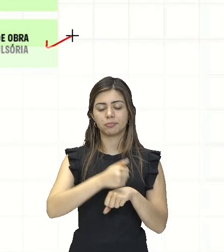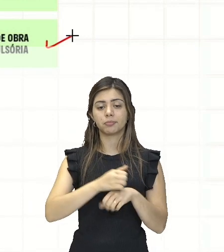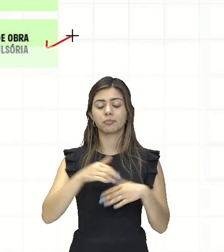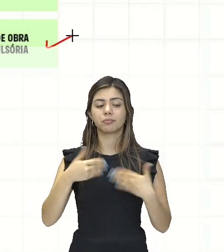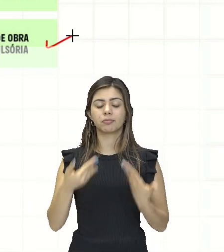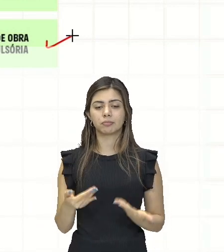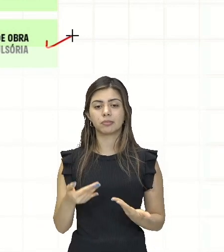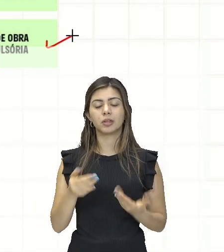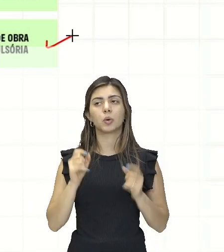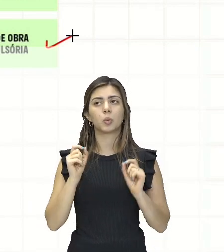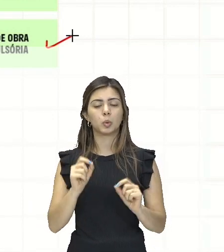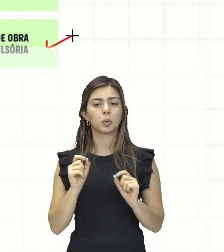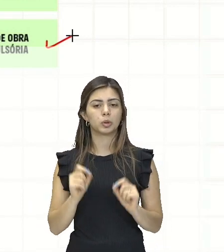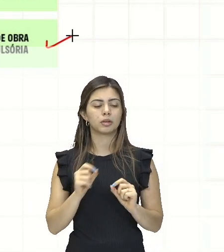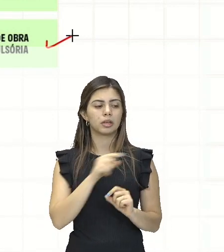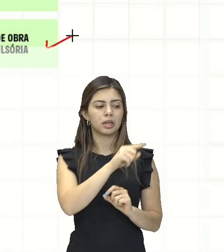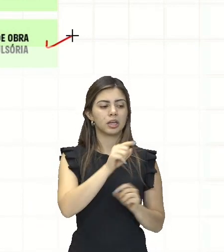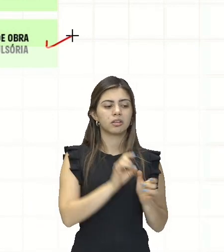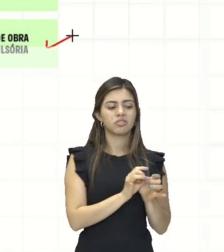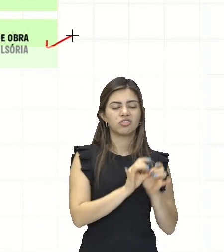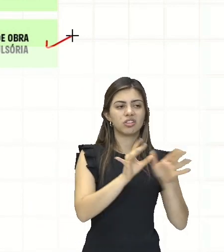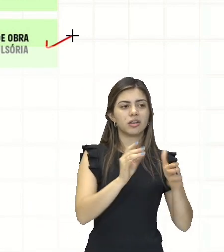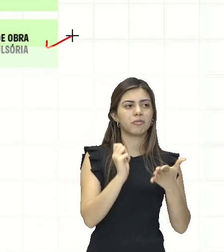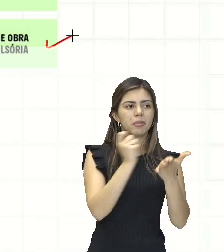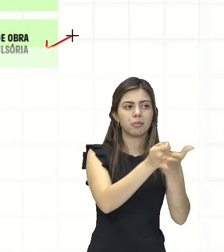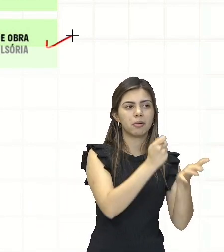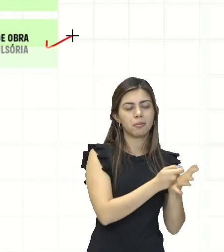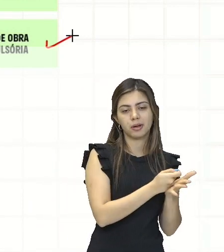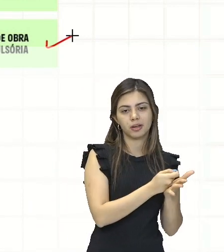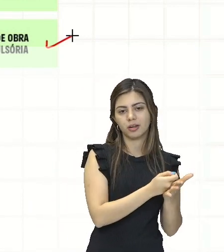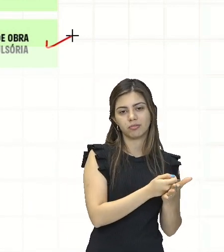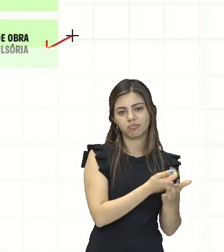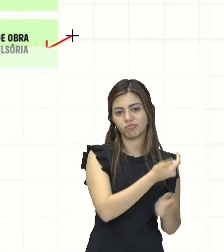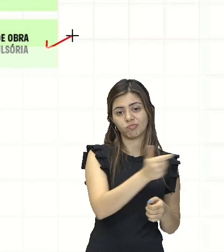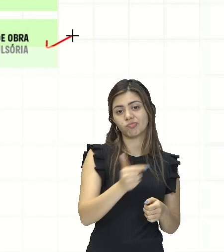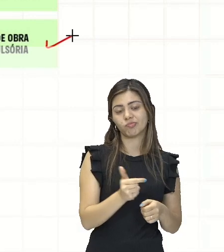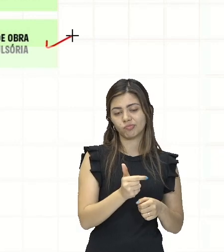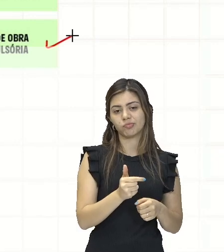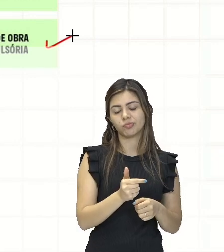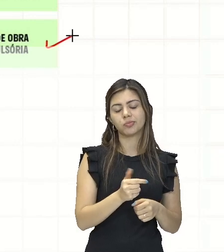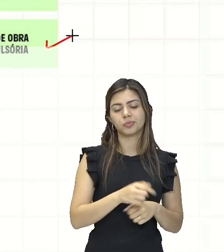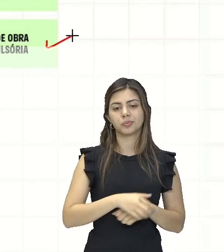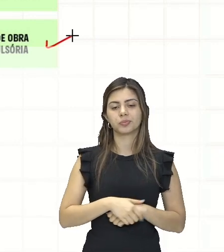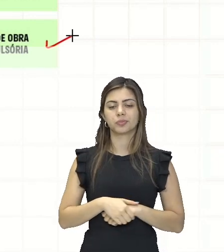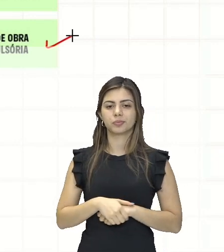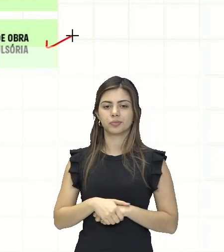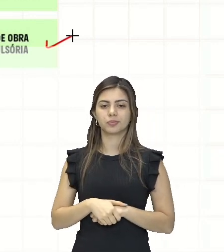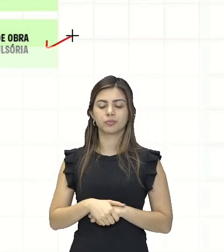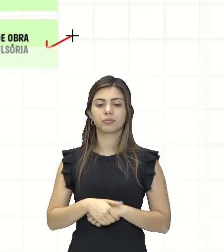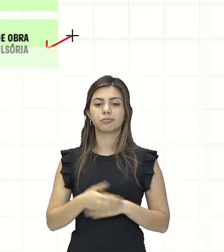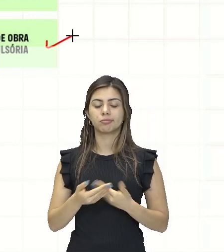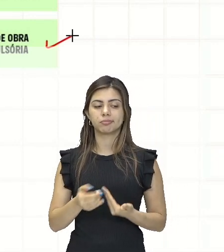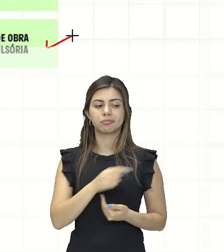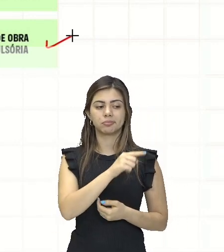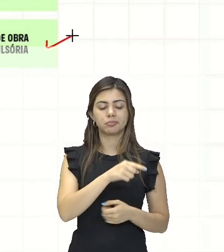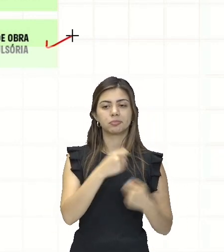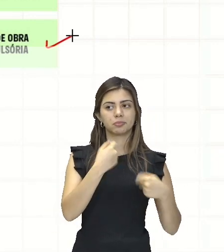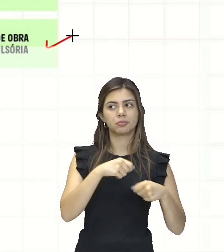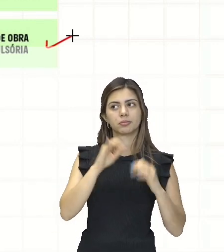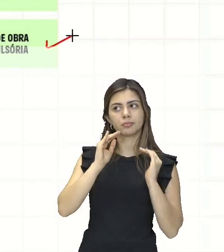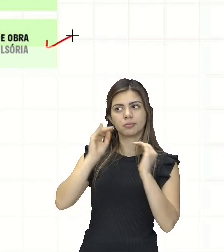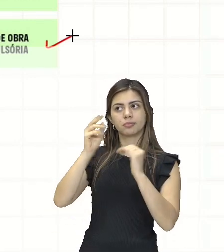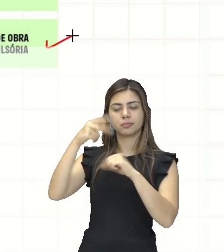há liberdade econômica para esses territórios que foram ali conquistados pelos